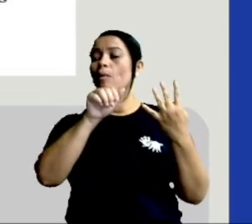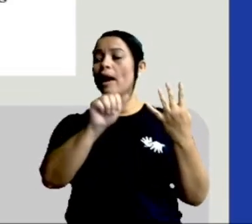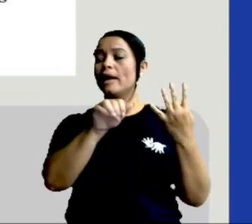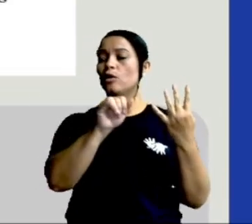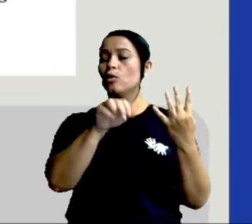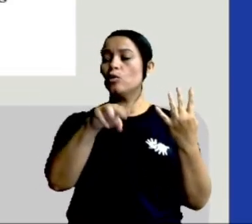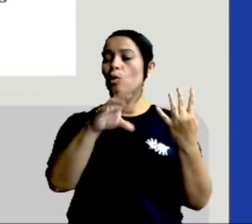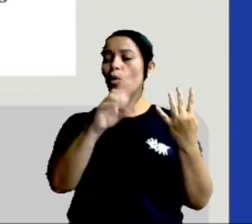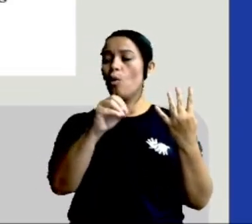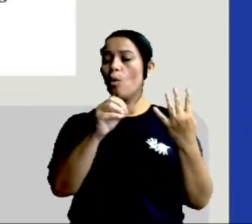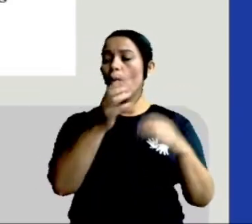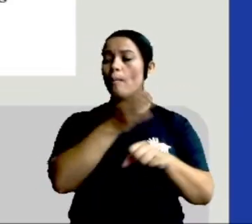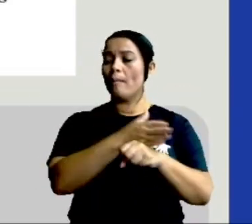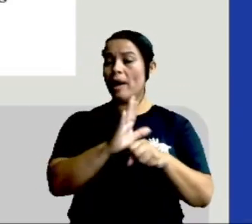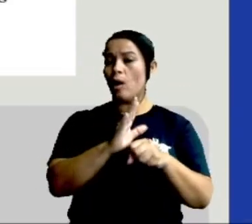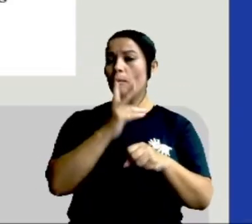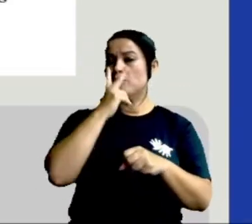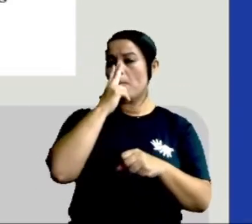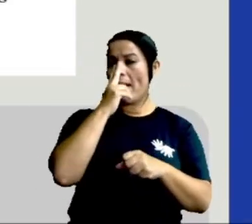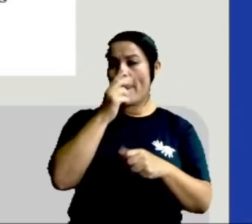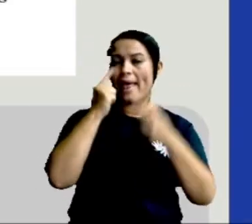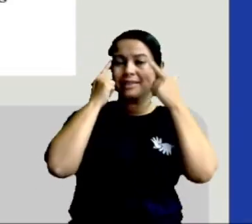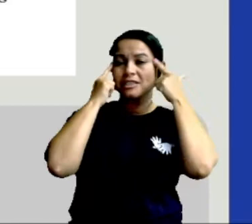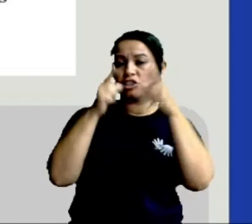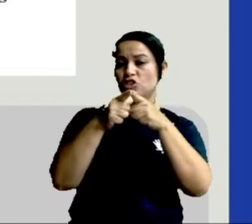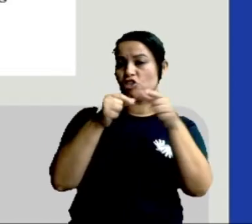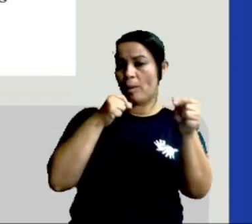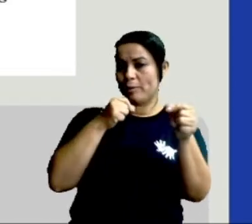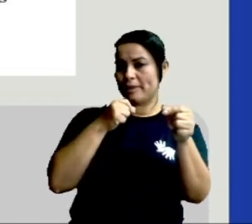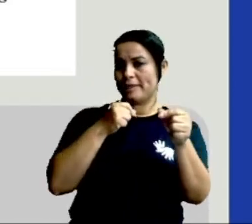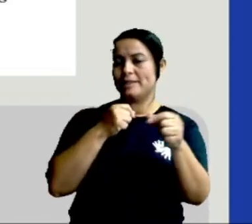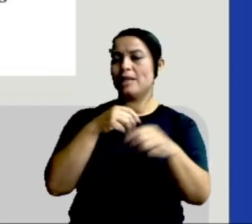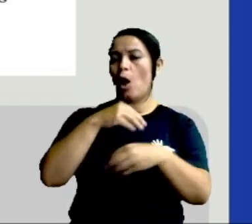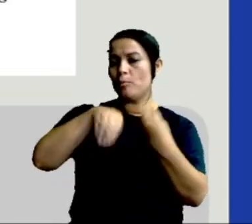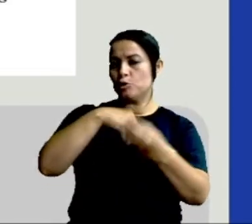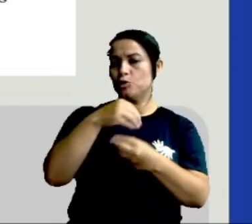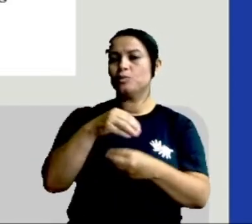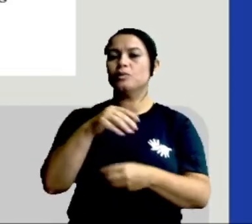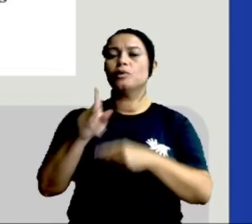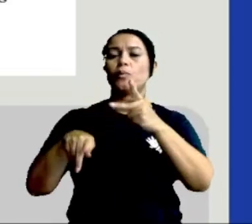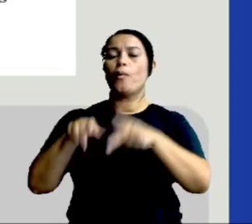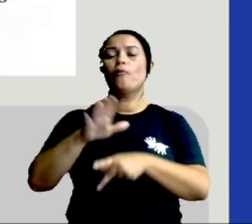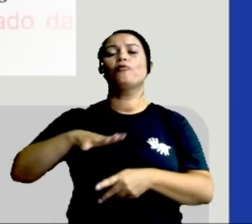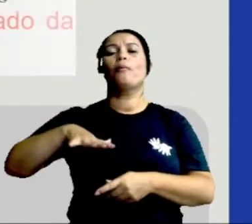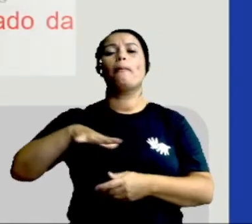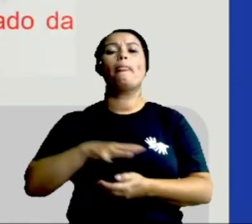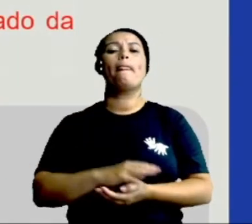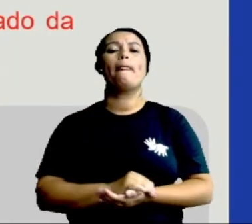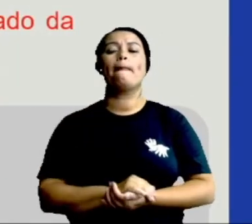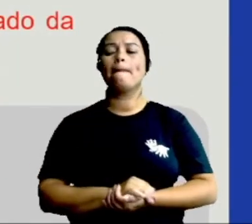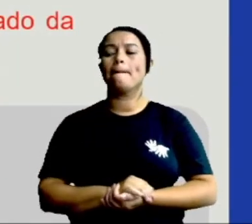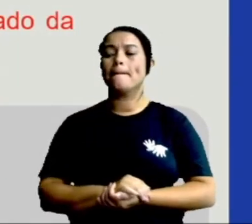Aionoko, branco mas japonês, é a mistura desse povo.